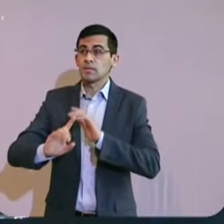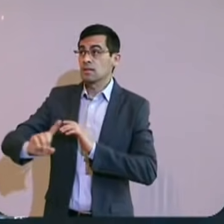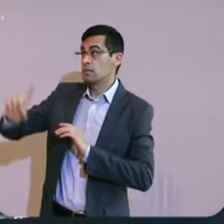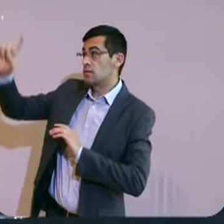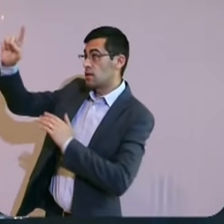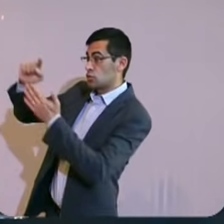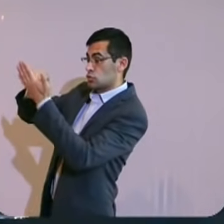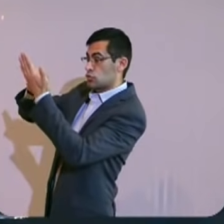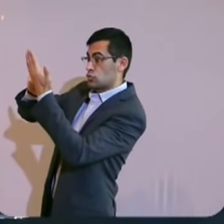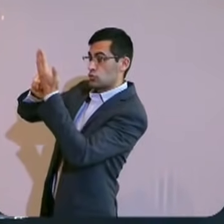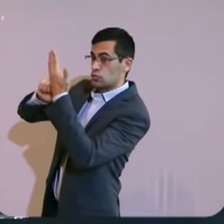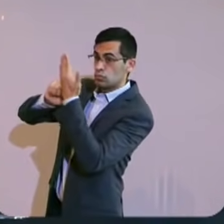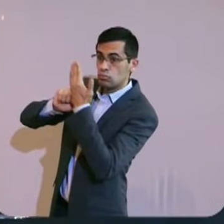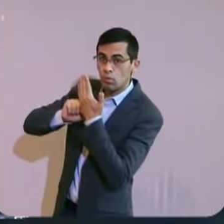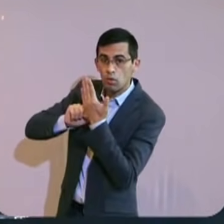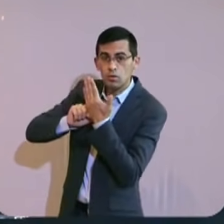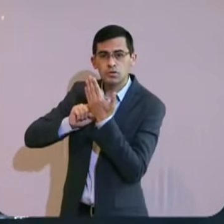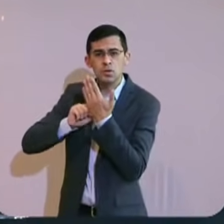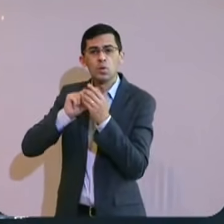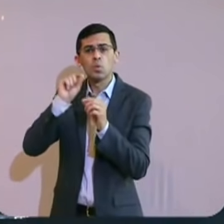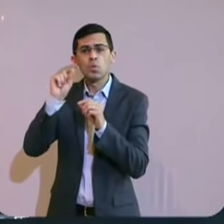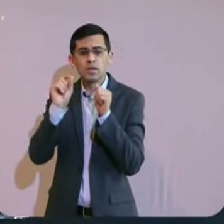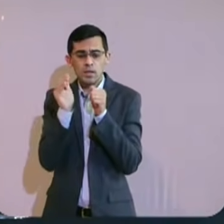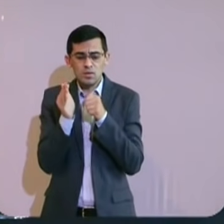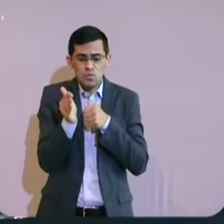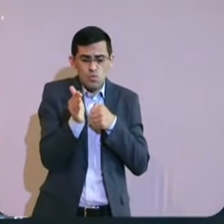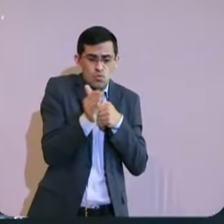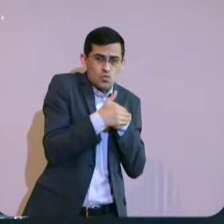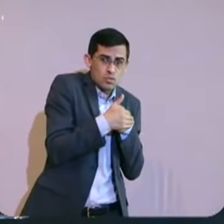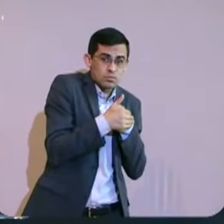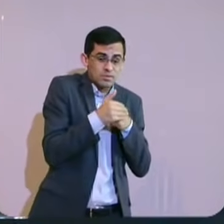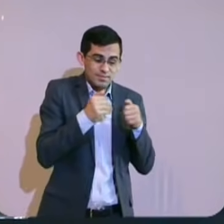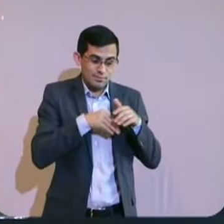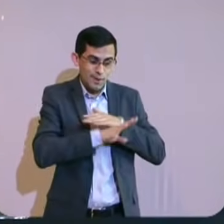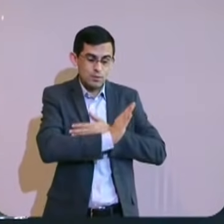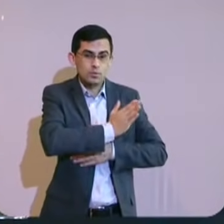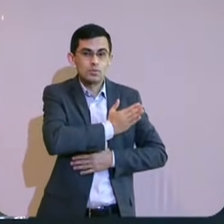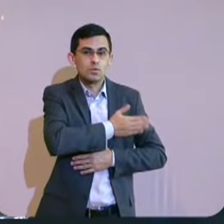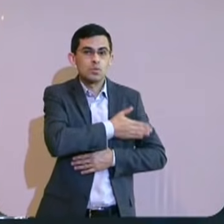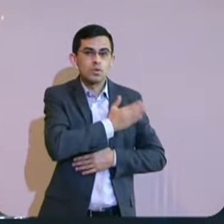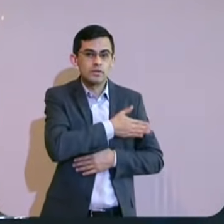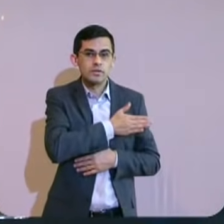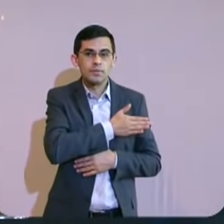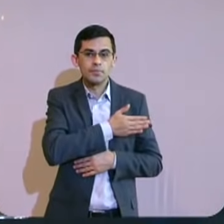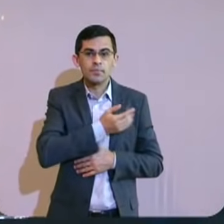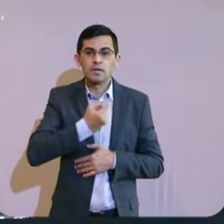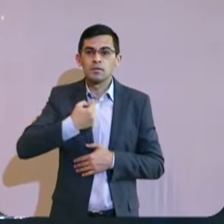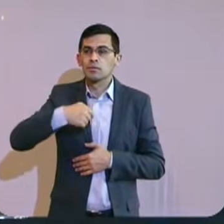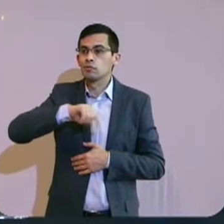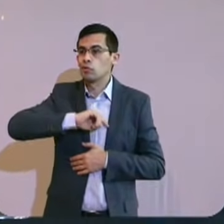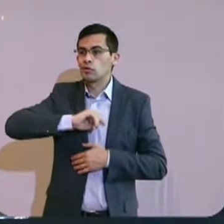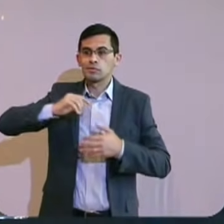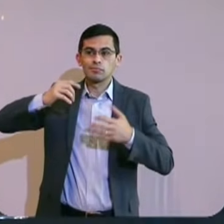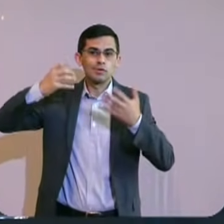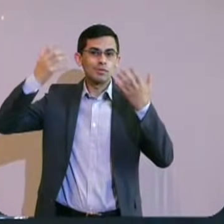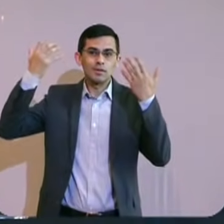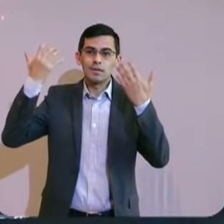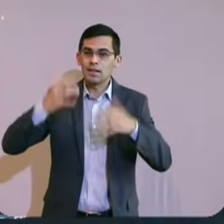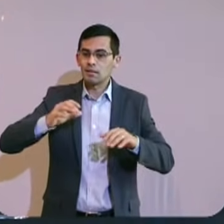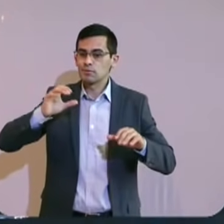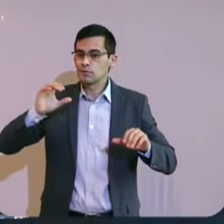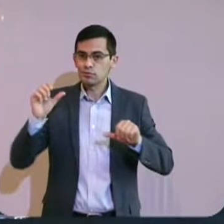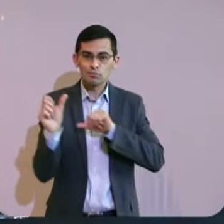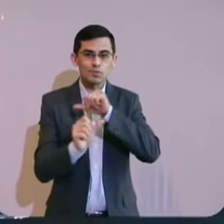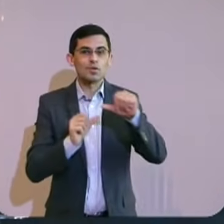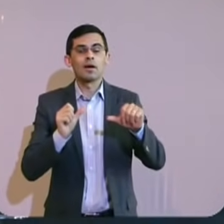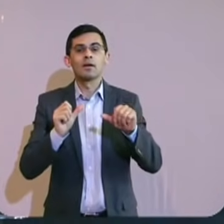nos revela o que está lá com a agenda oculta, nós não desejamos mudar. E